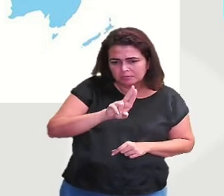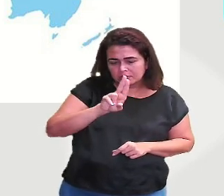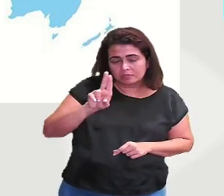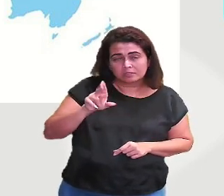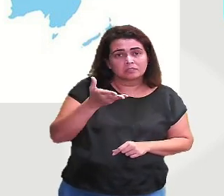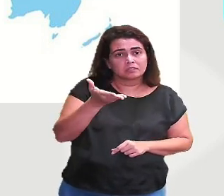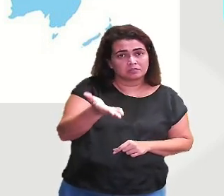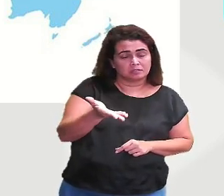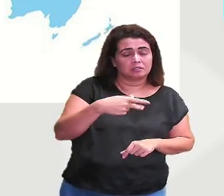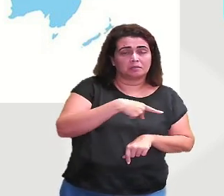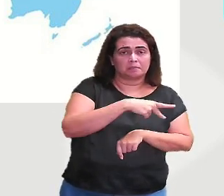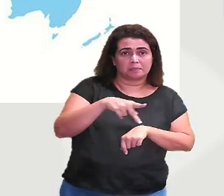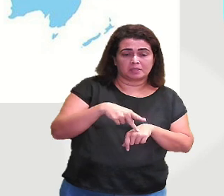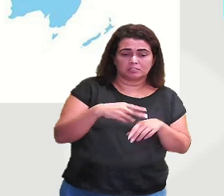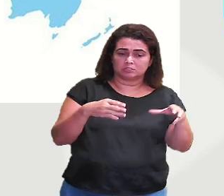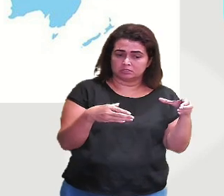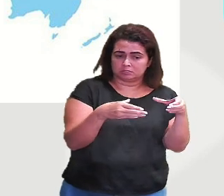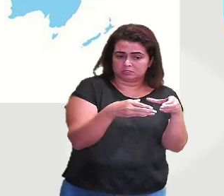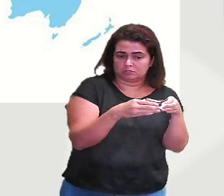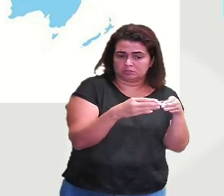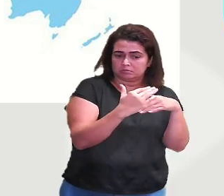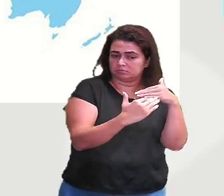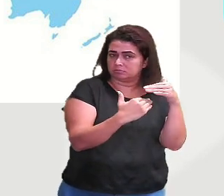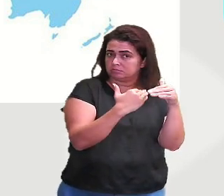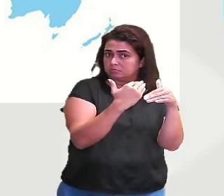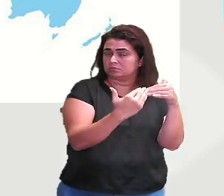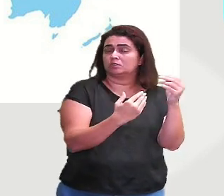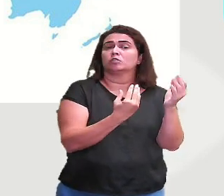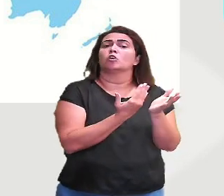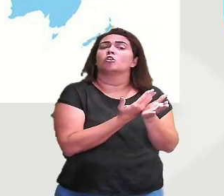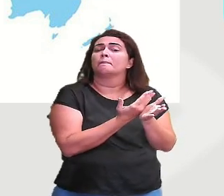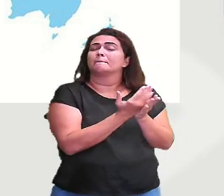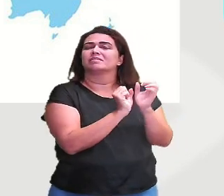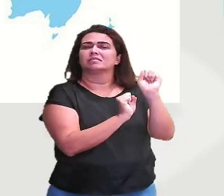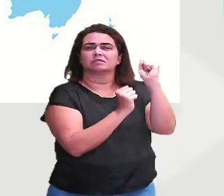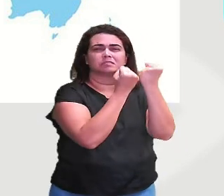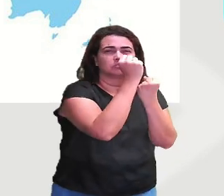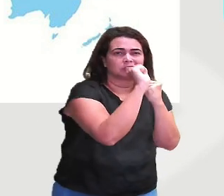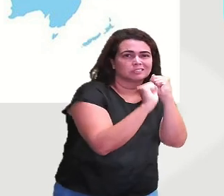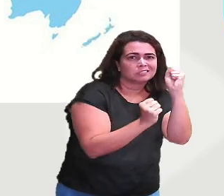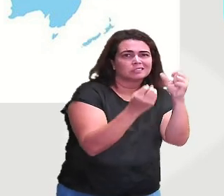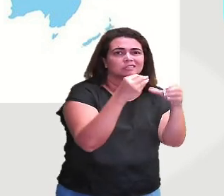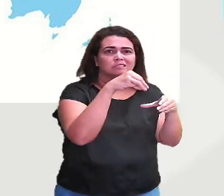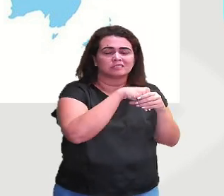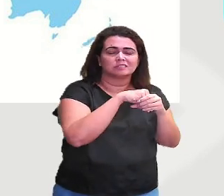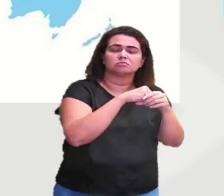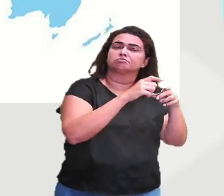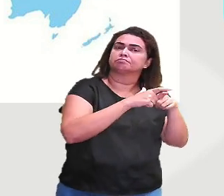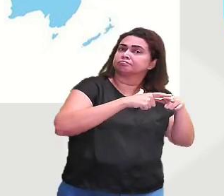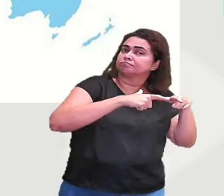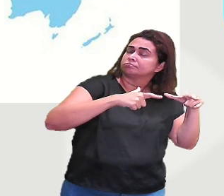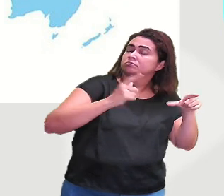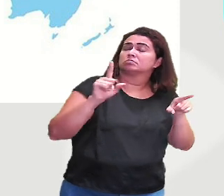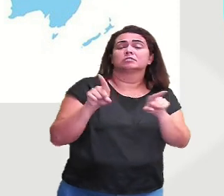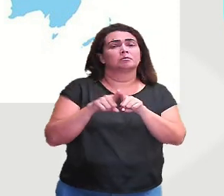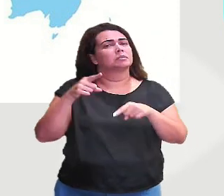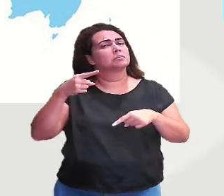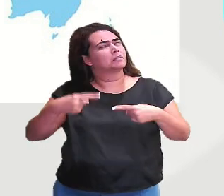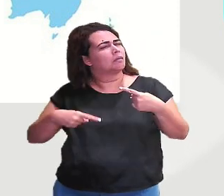em destaque, em processo de industrialização, de evolução econômica, até mesmo a questão política,